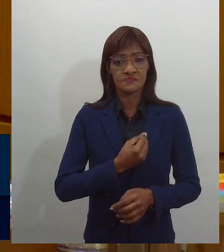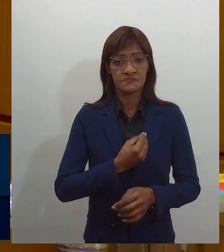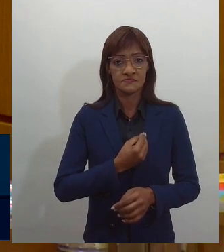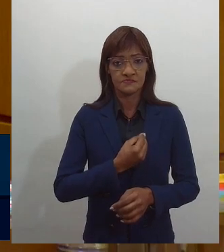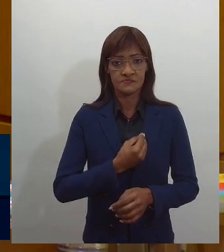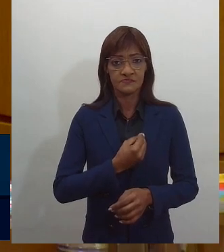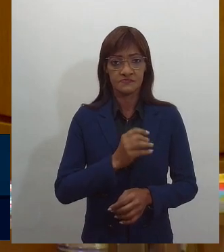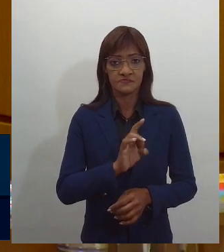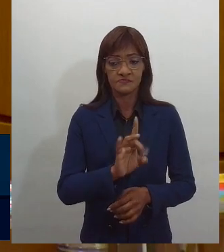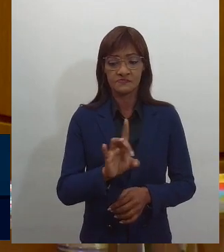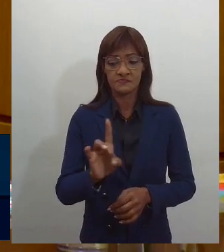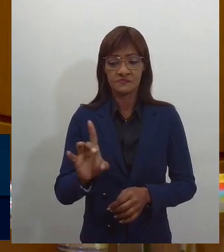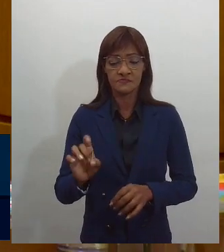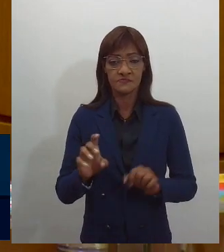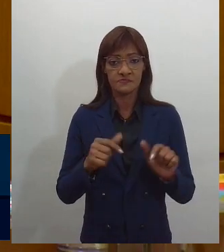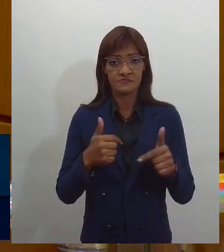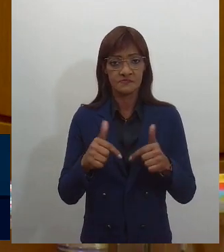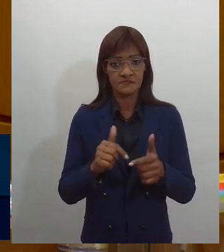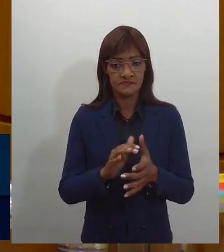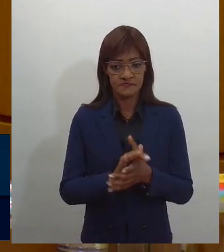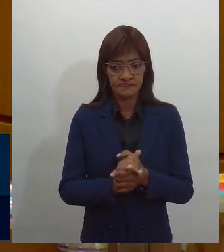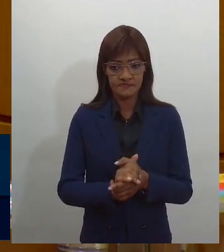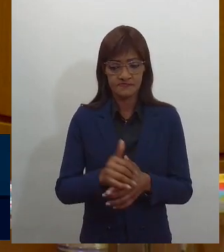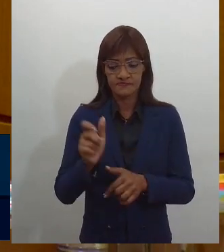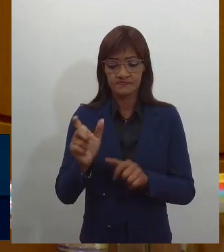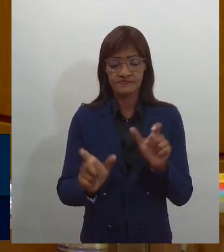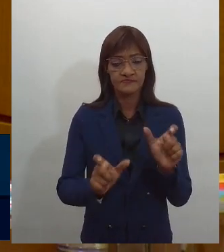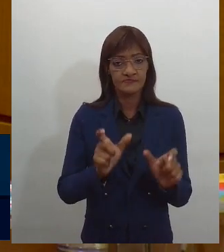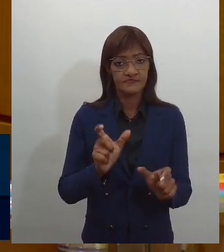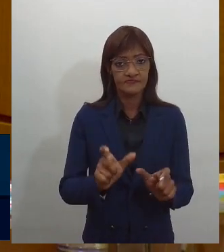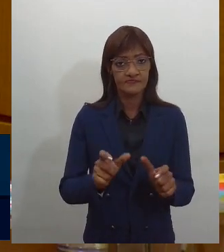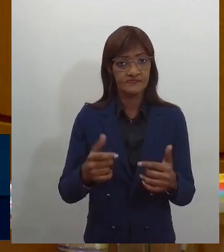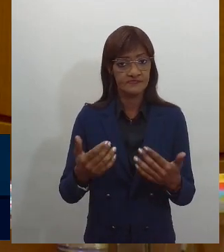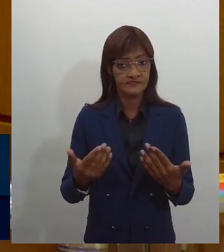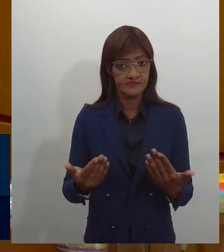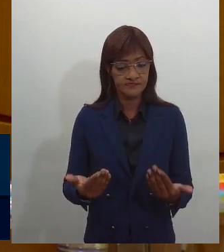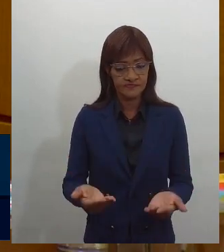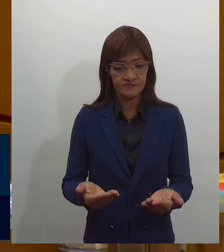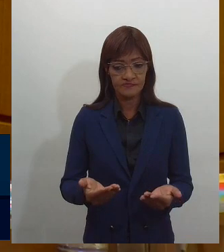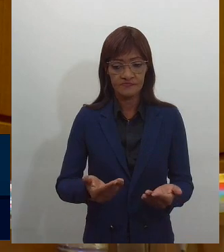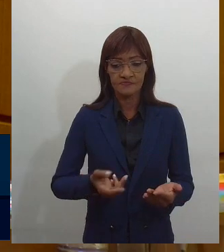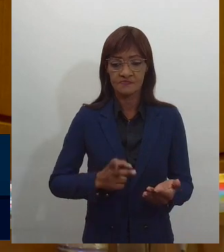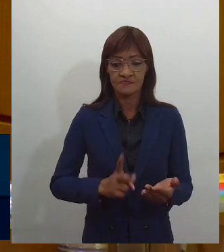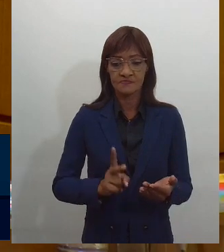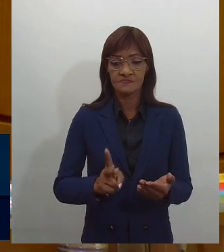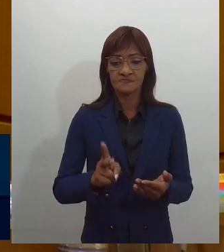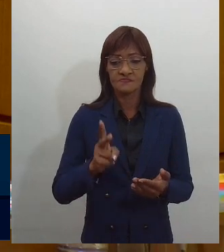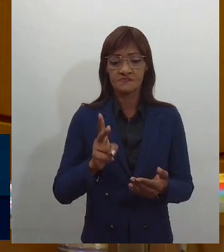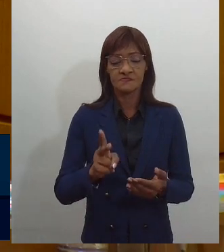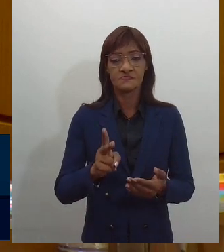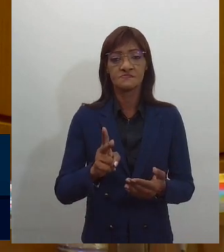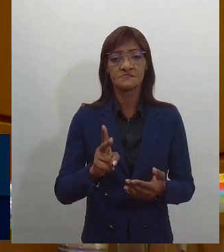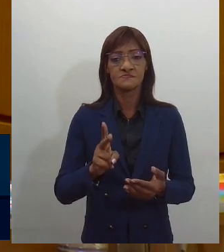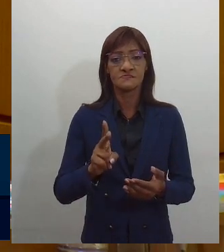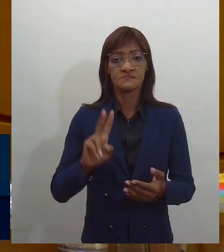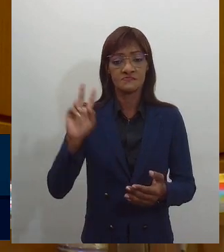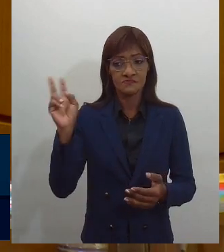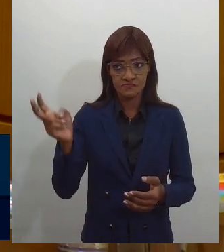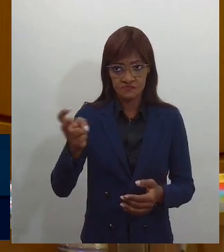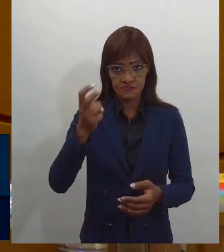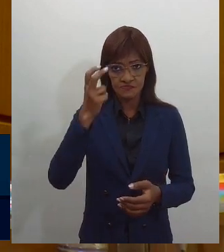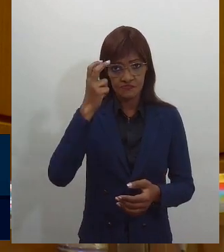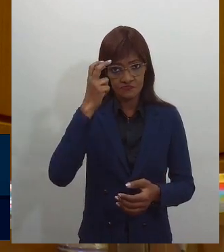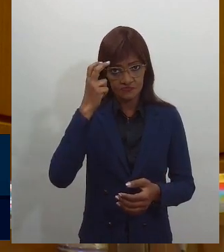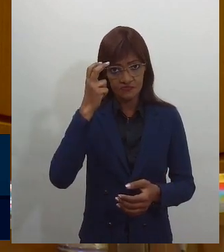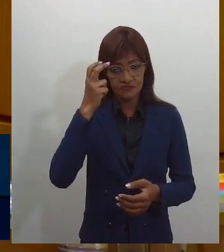que tradicionalmente mantêm vivos seus modos de saberes e fazeres